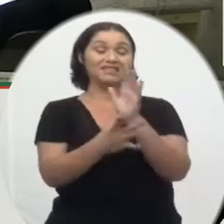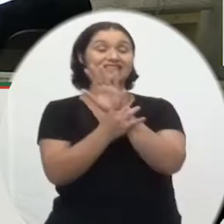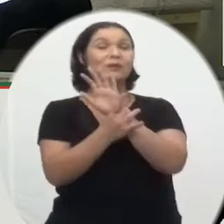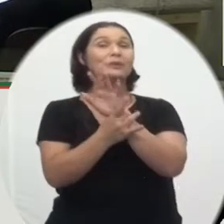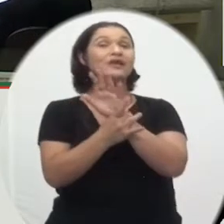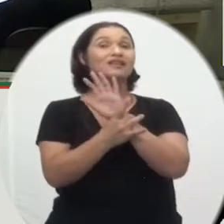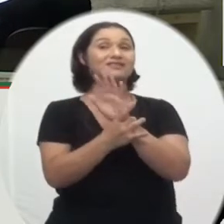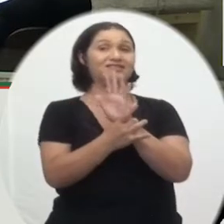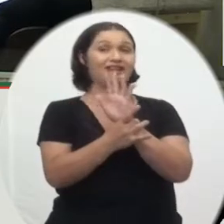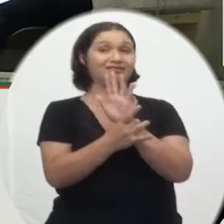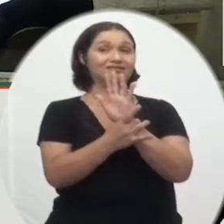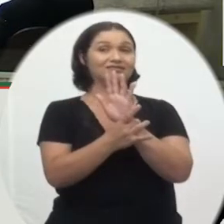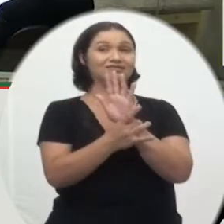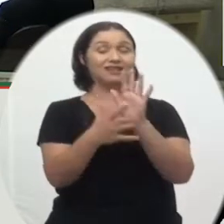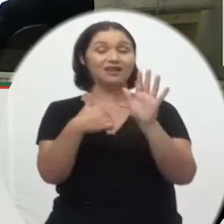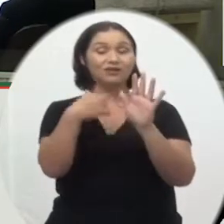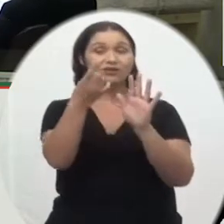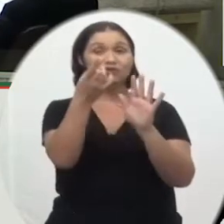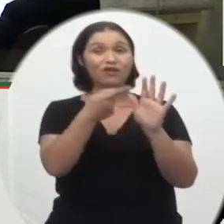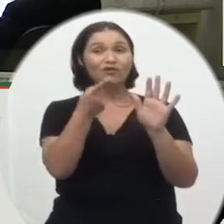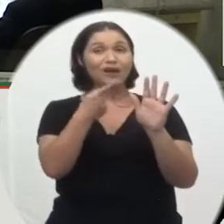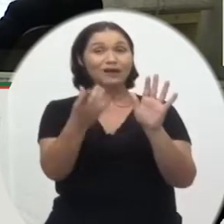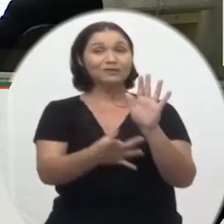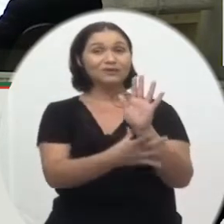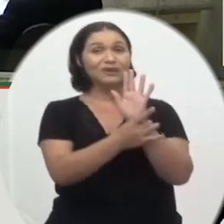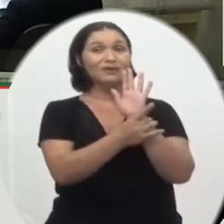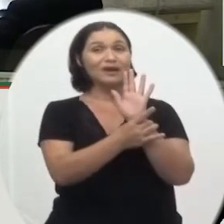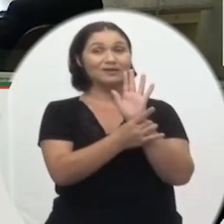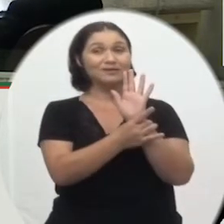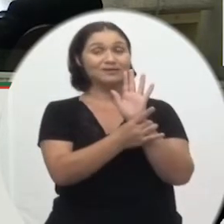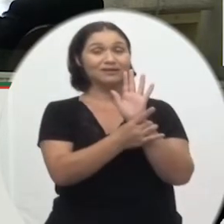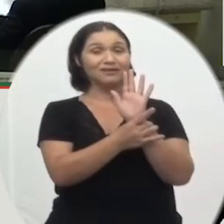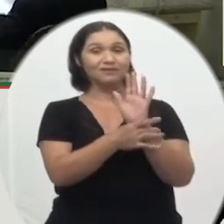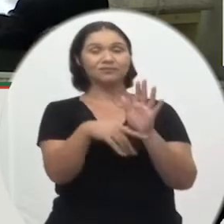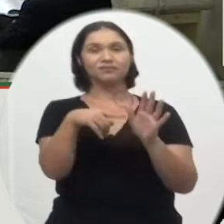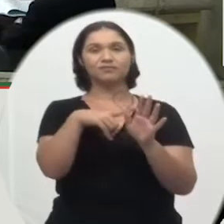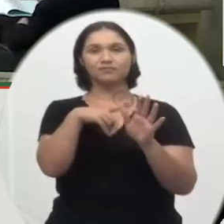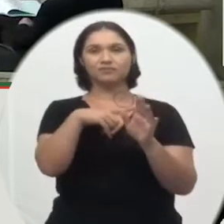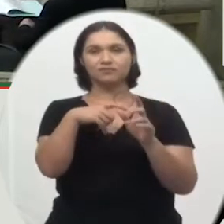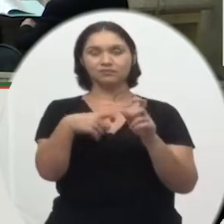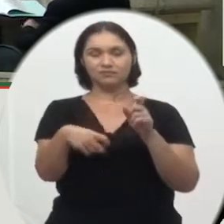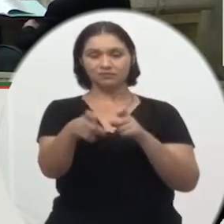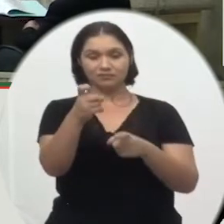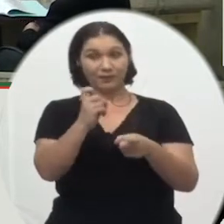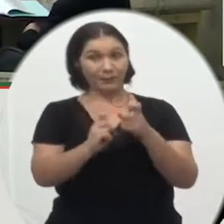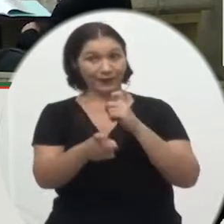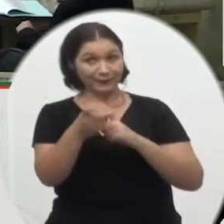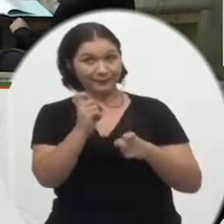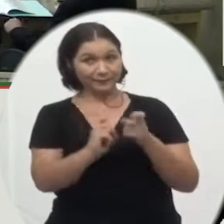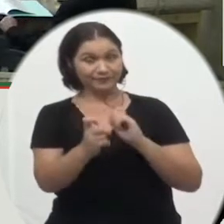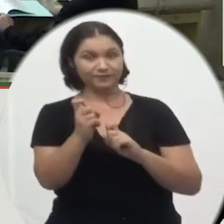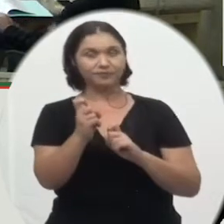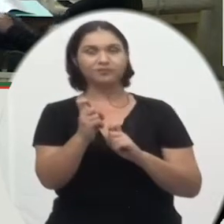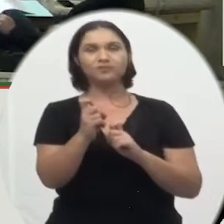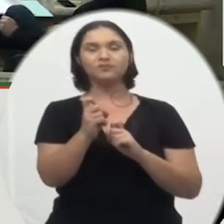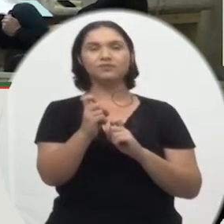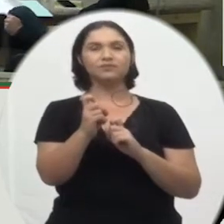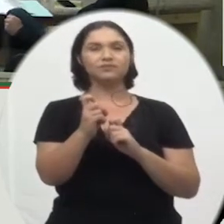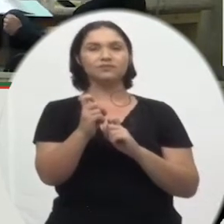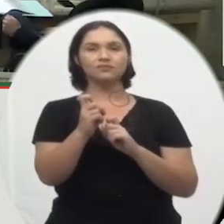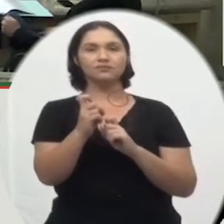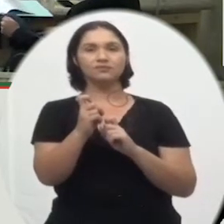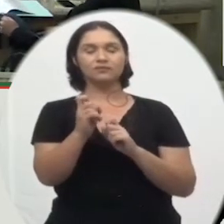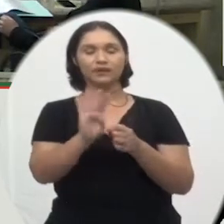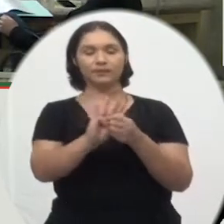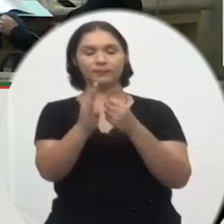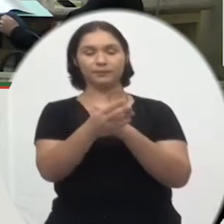Segurança. Gente, educação. Tem um parque, tem um parquezinho aqui no